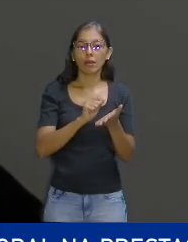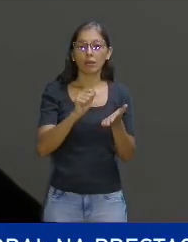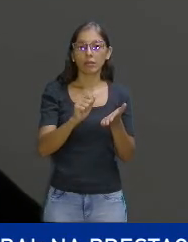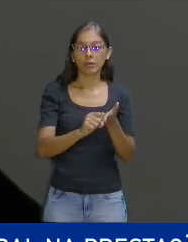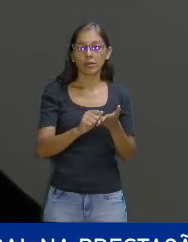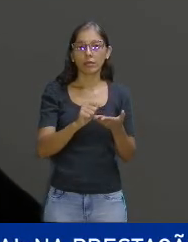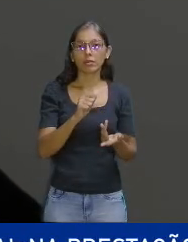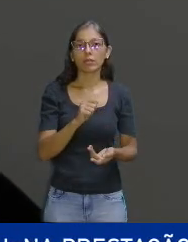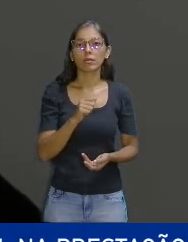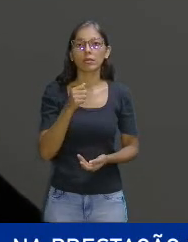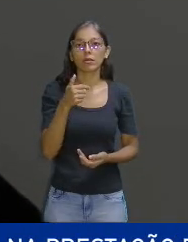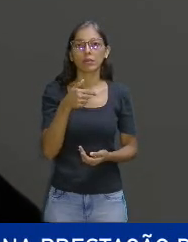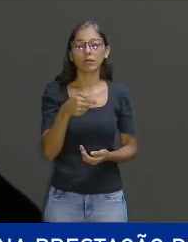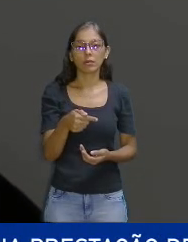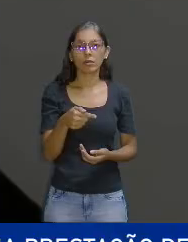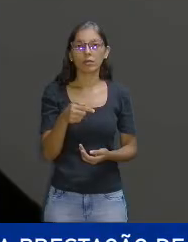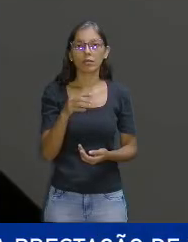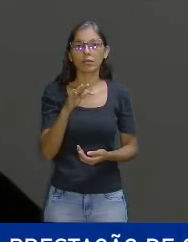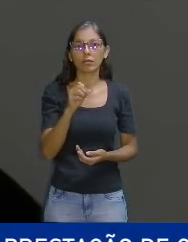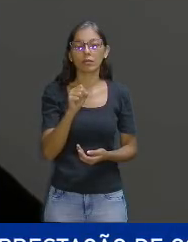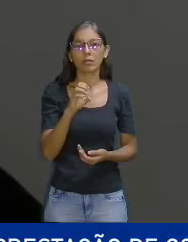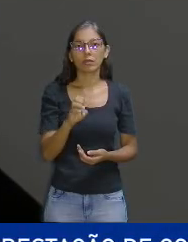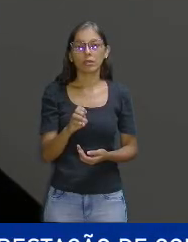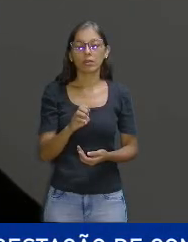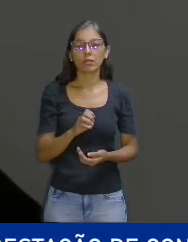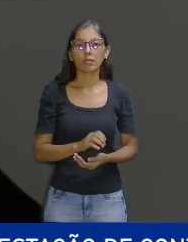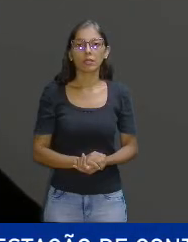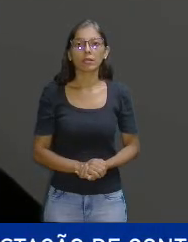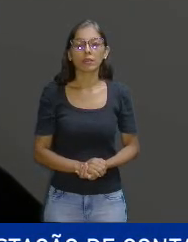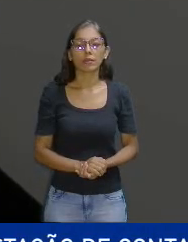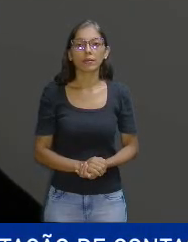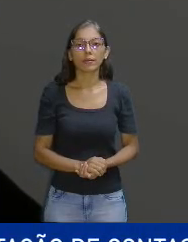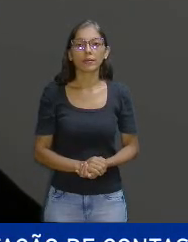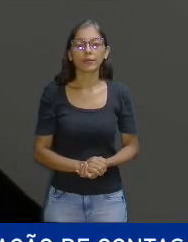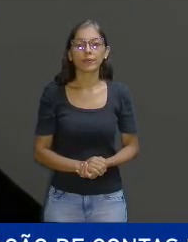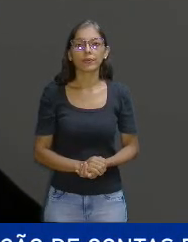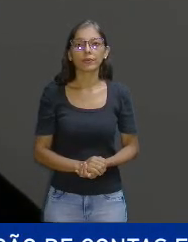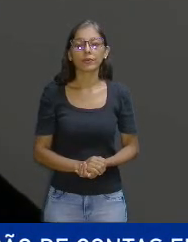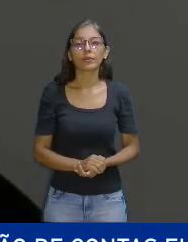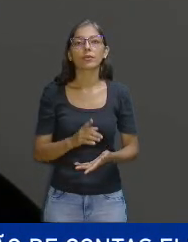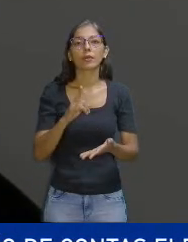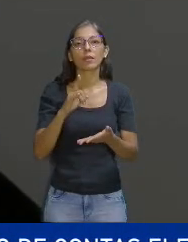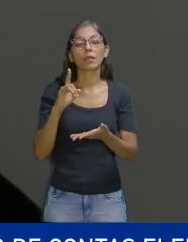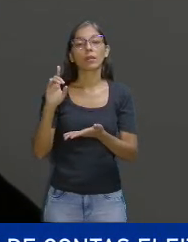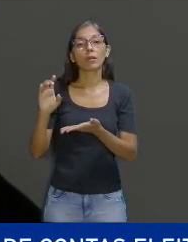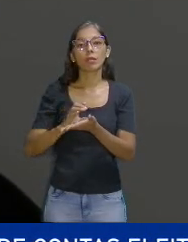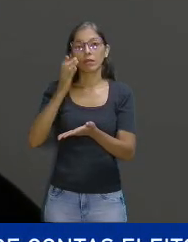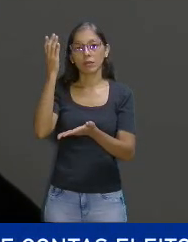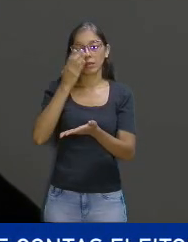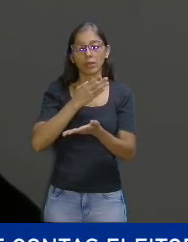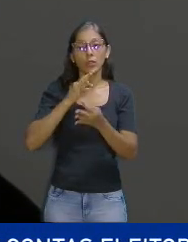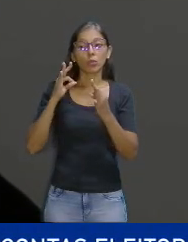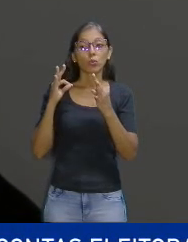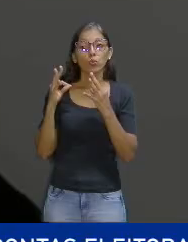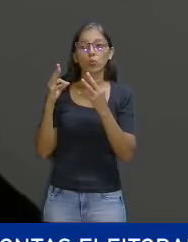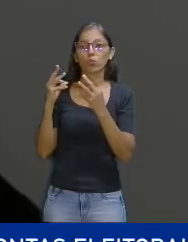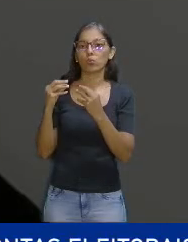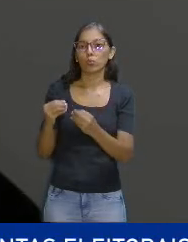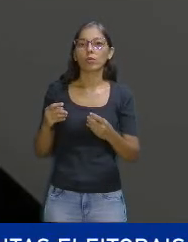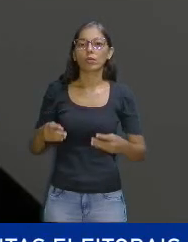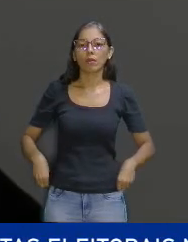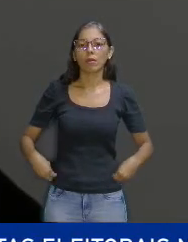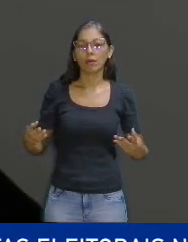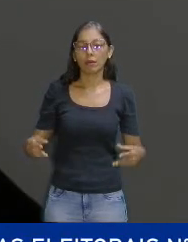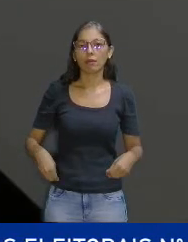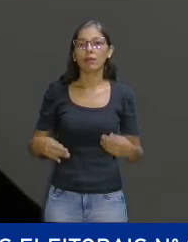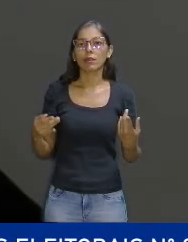TSE 23.607 de 2019, que sejam declaradas na prestação de contas todas as despesas